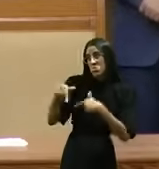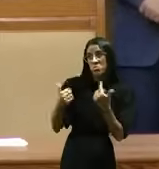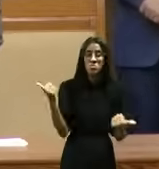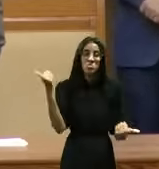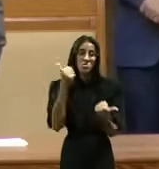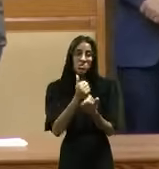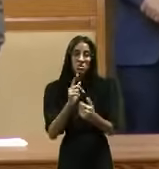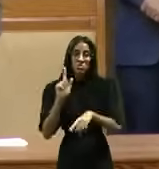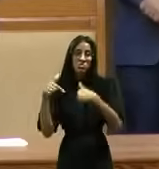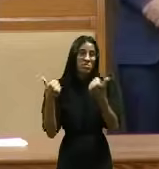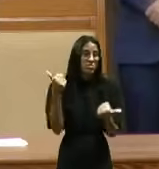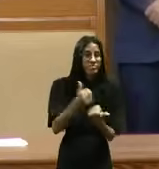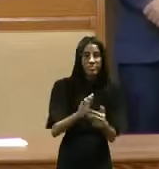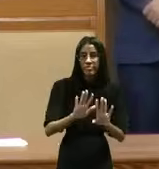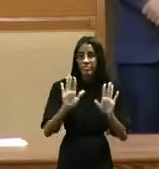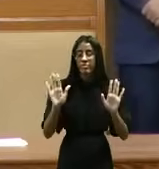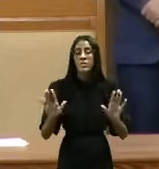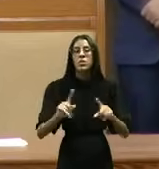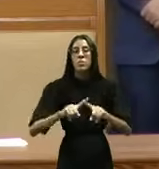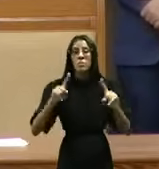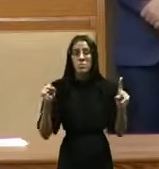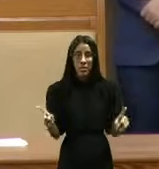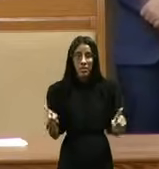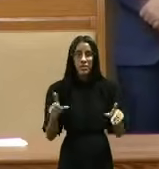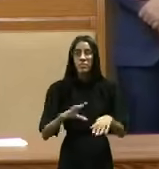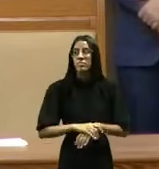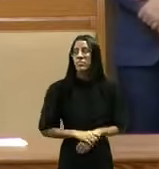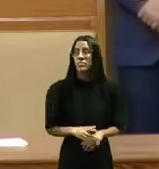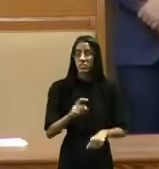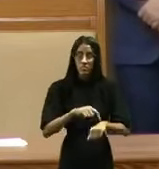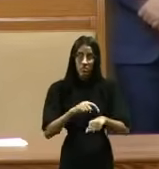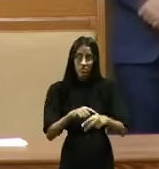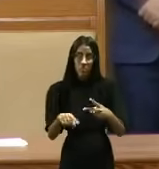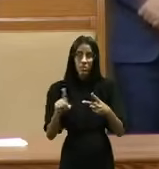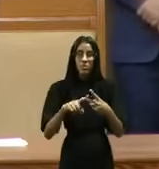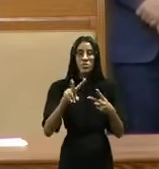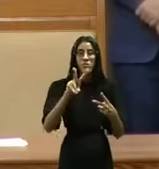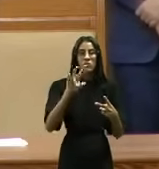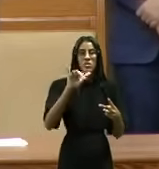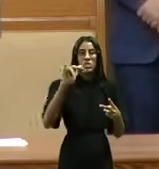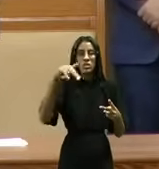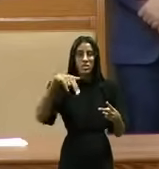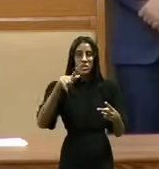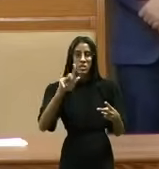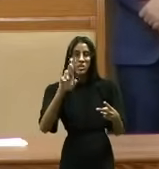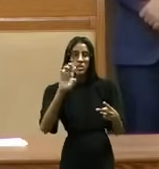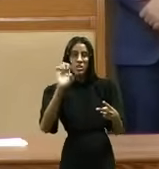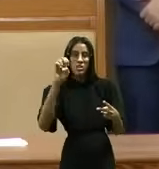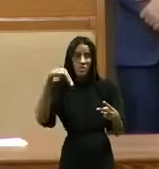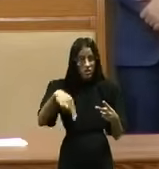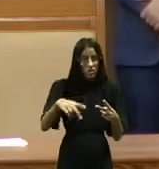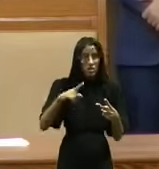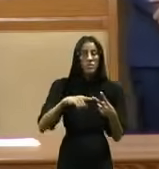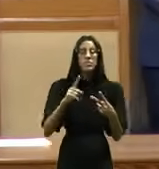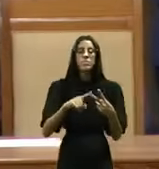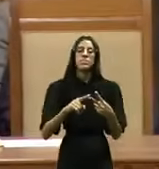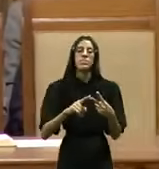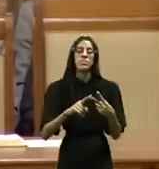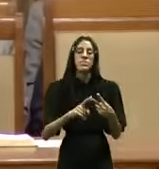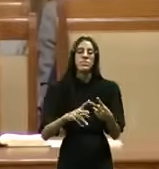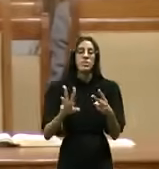igreja os irmãos já acreditavam que quando o vingren Terminasse de aprender o idioma ele ia ser pastor da Igreja